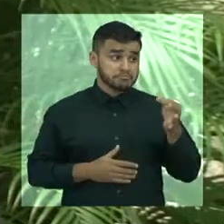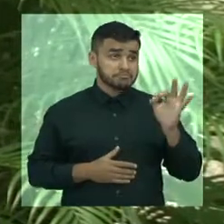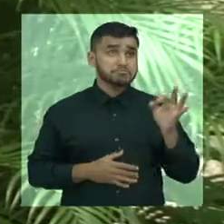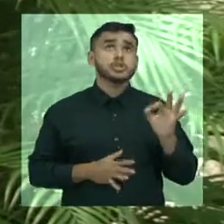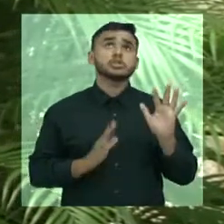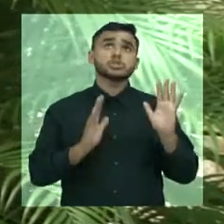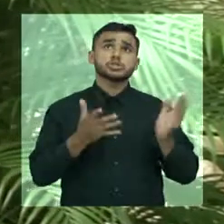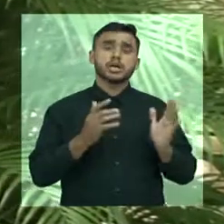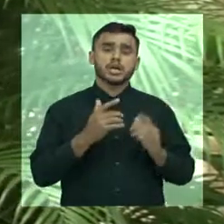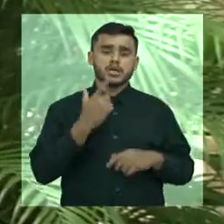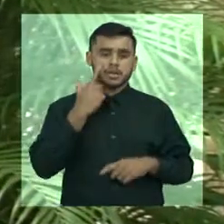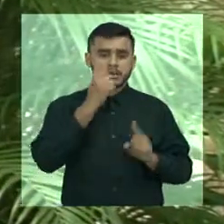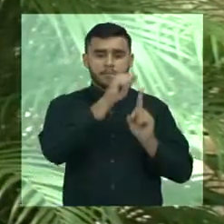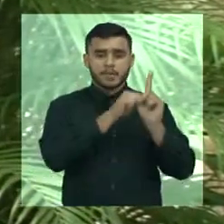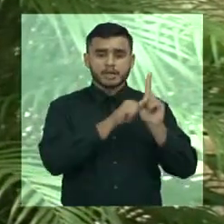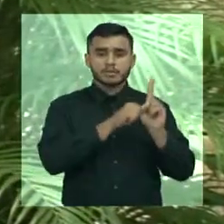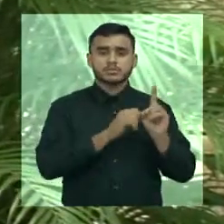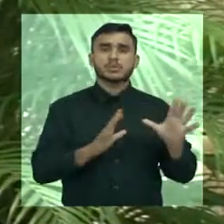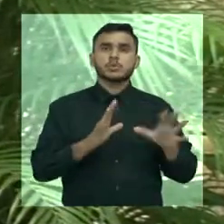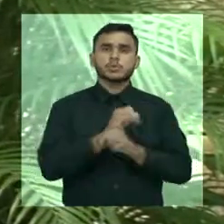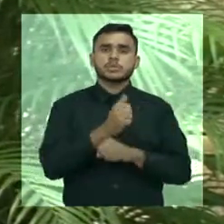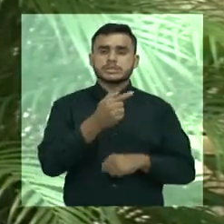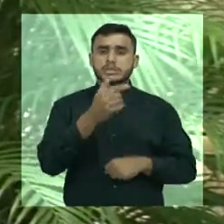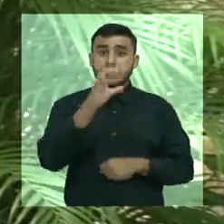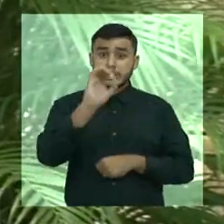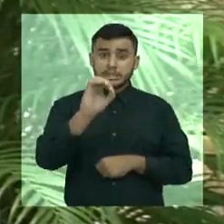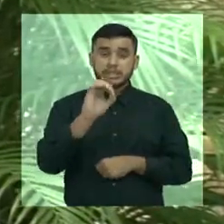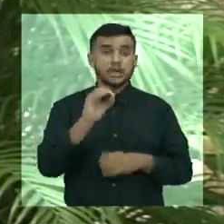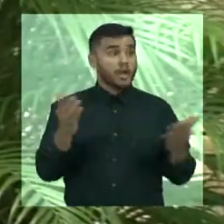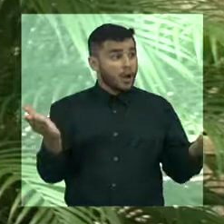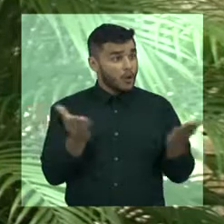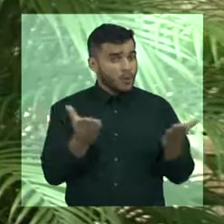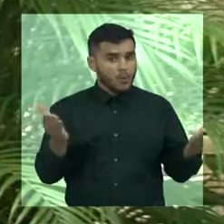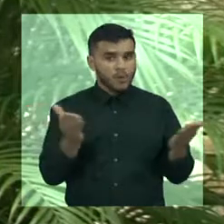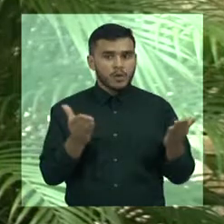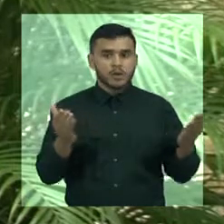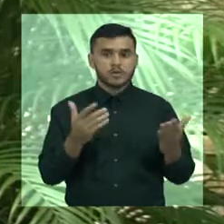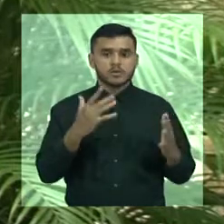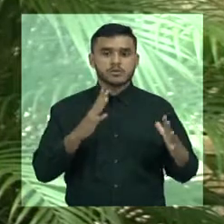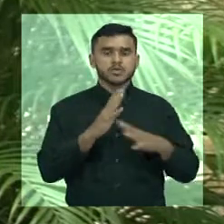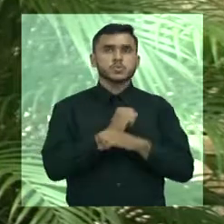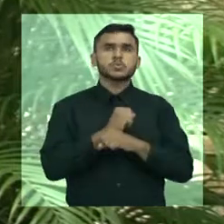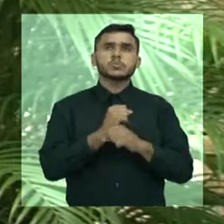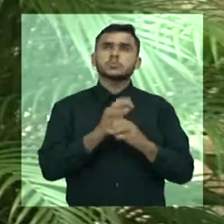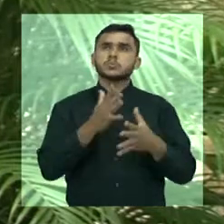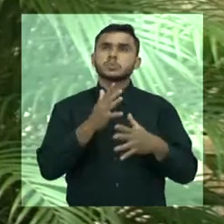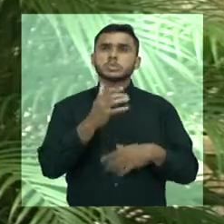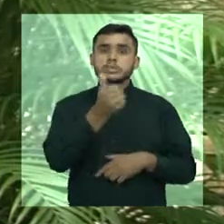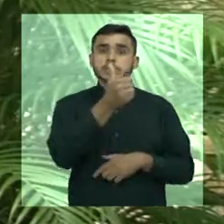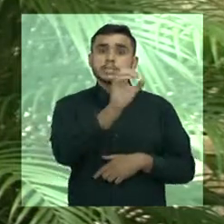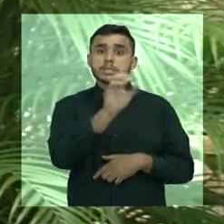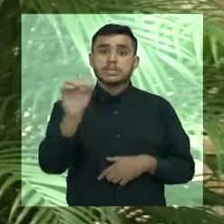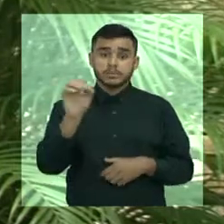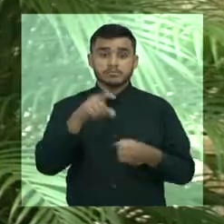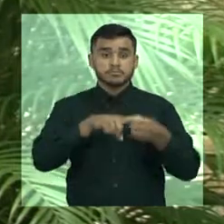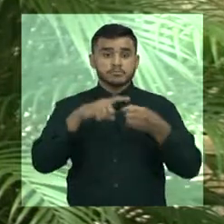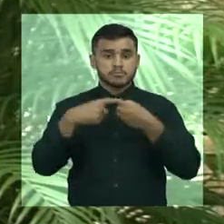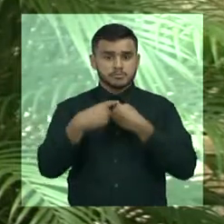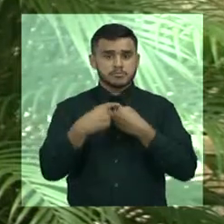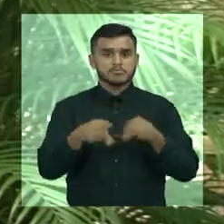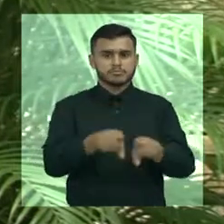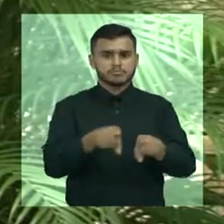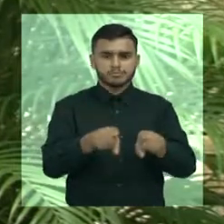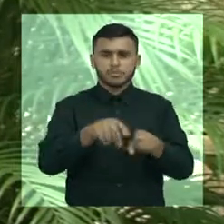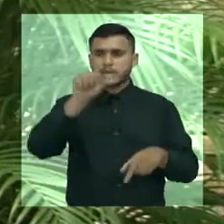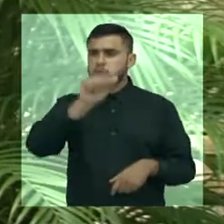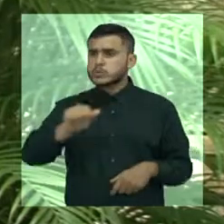né? No primeiro mês foram mais de 70 empresas e agora nesses 60 dias a gente ultrapassa 100 empresas e com adesões de associações e